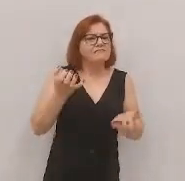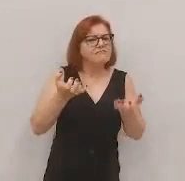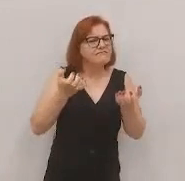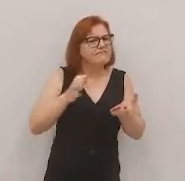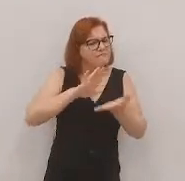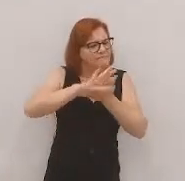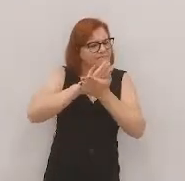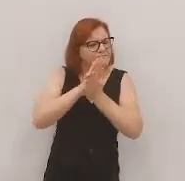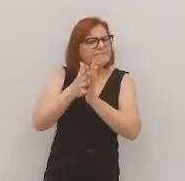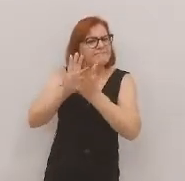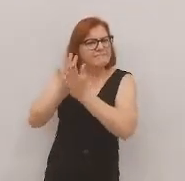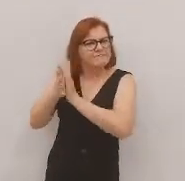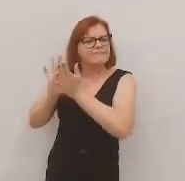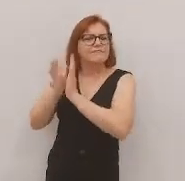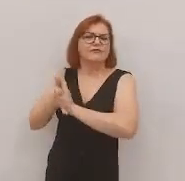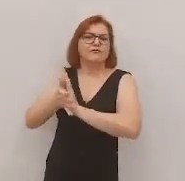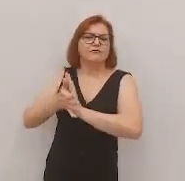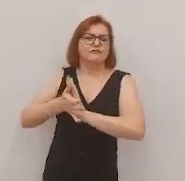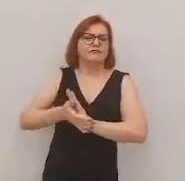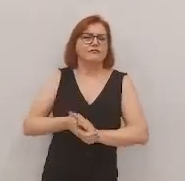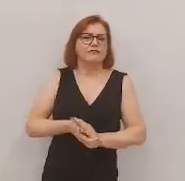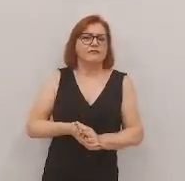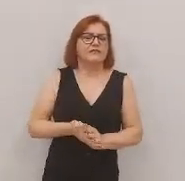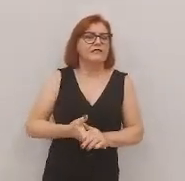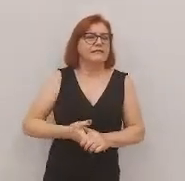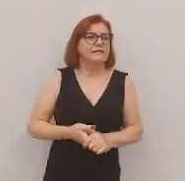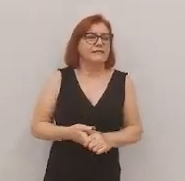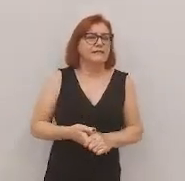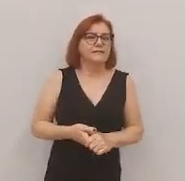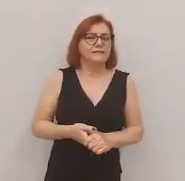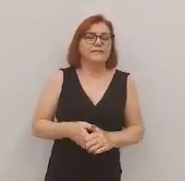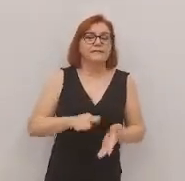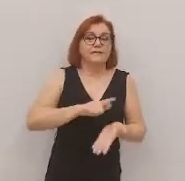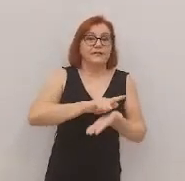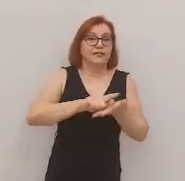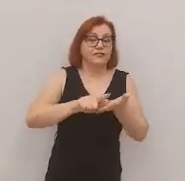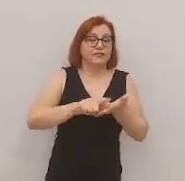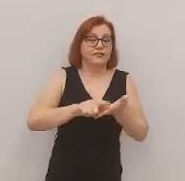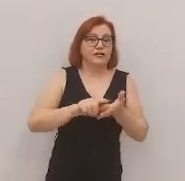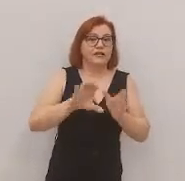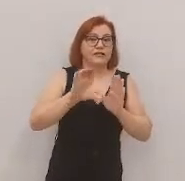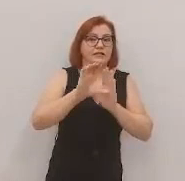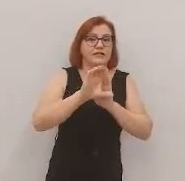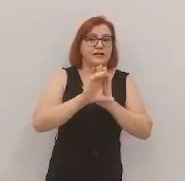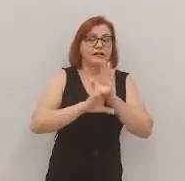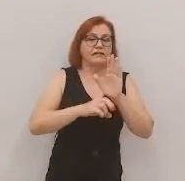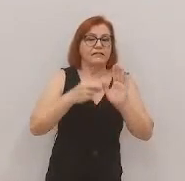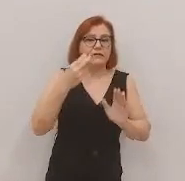destrutiva. Irmãos, Gênesis 2:17, olha o que diz: